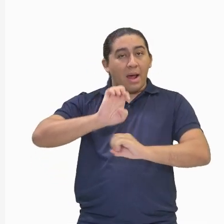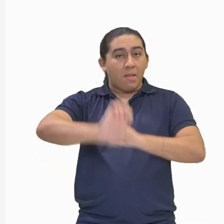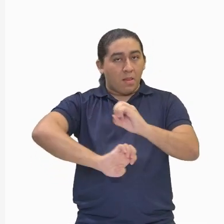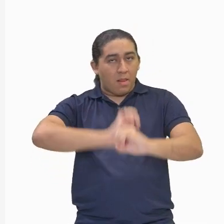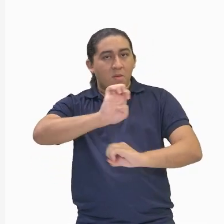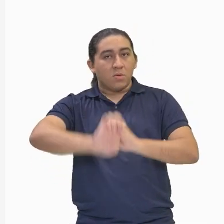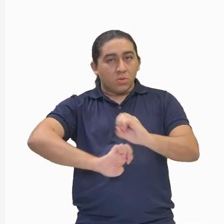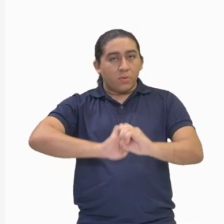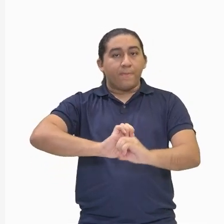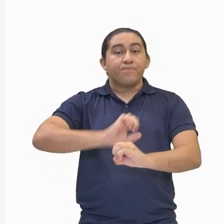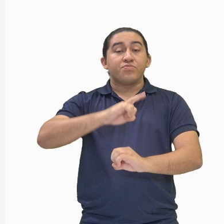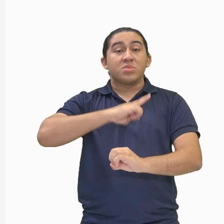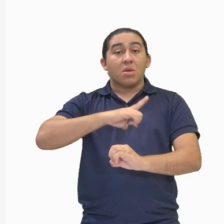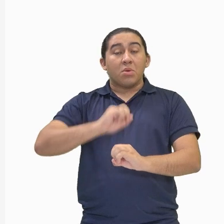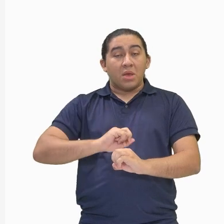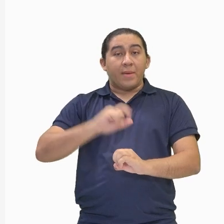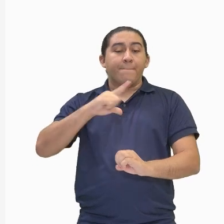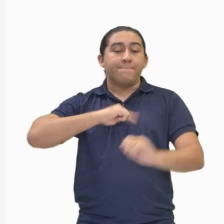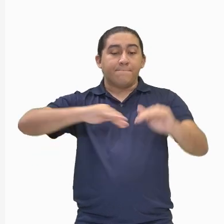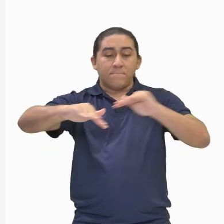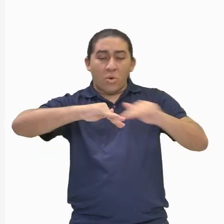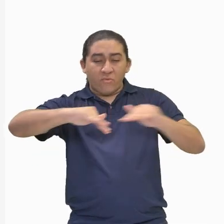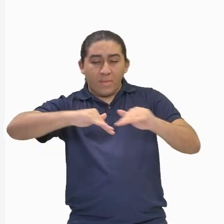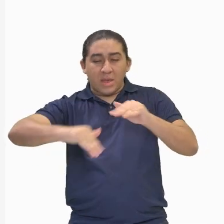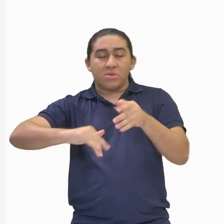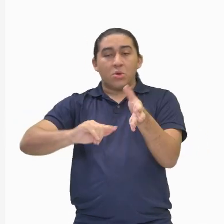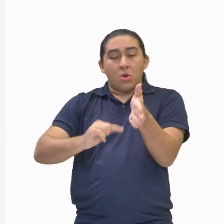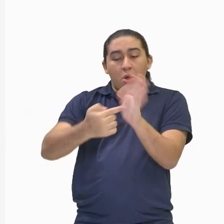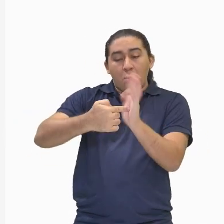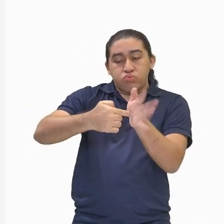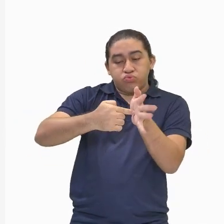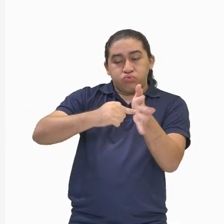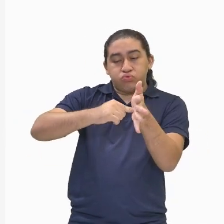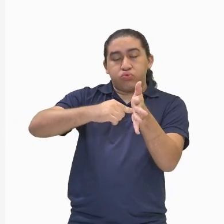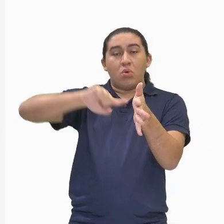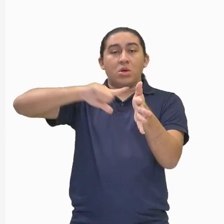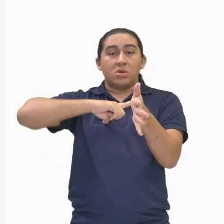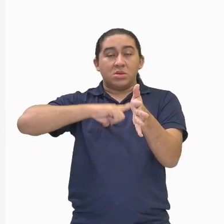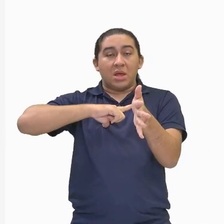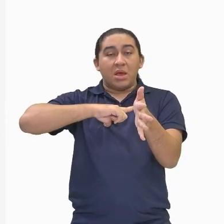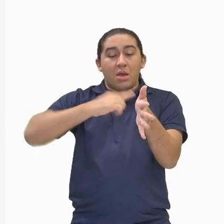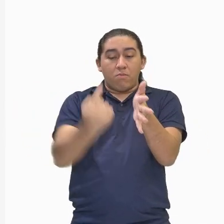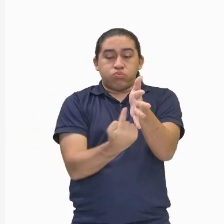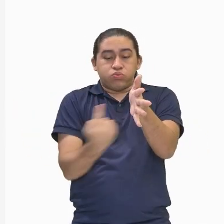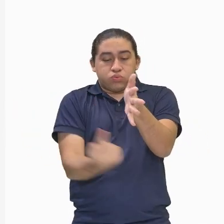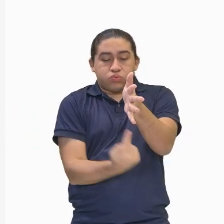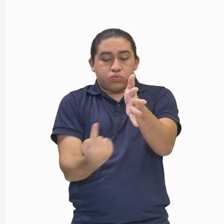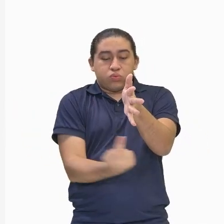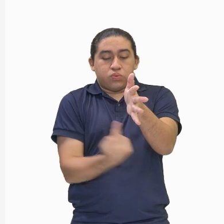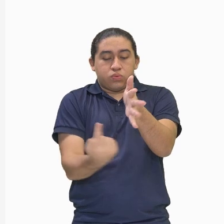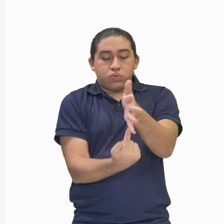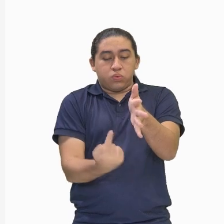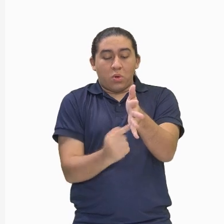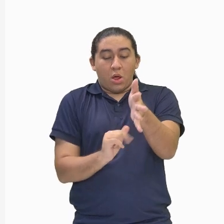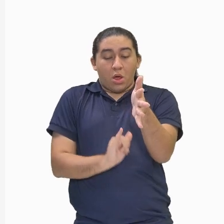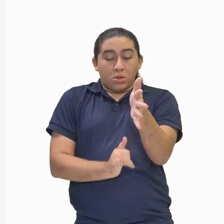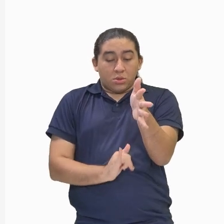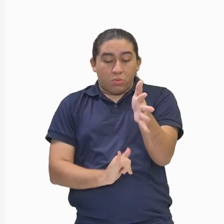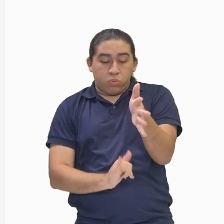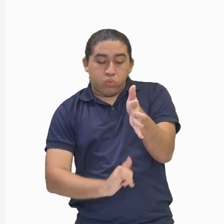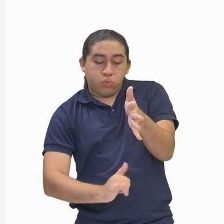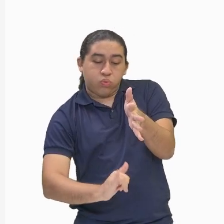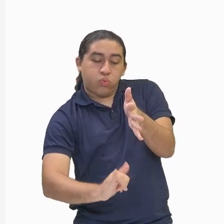energia mecânica em energia elétrica para chegar até as nossas residências. Então, nas usinas